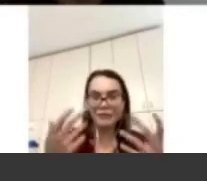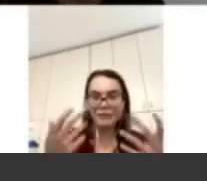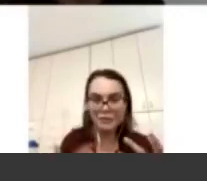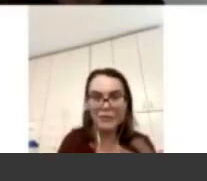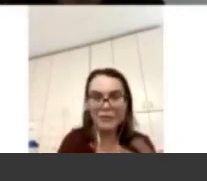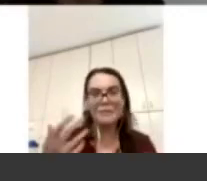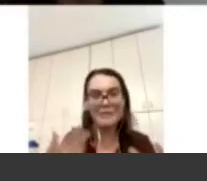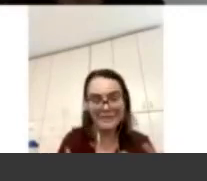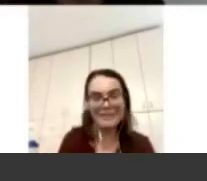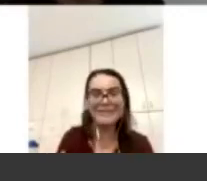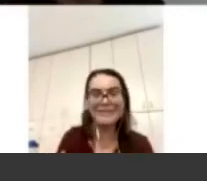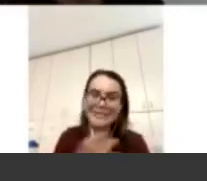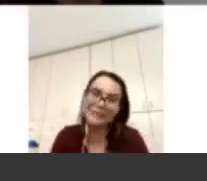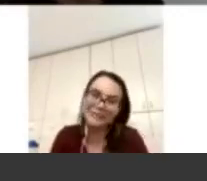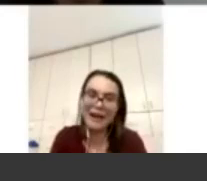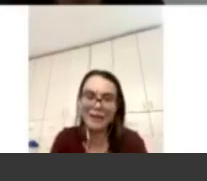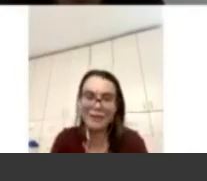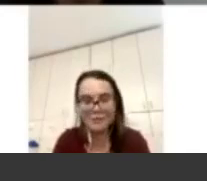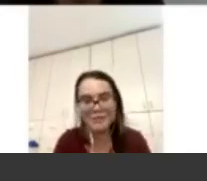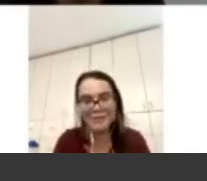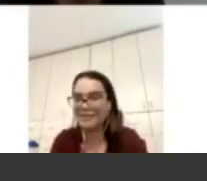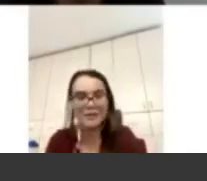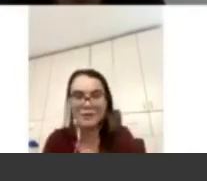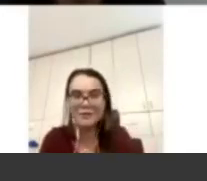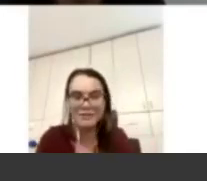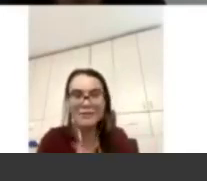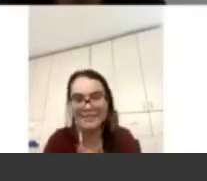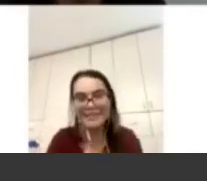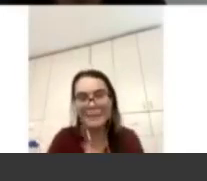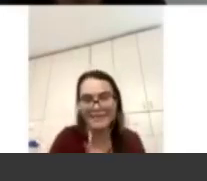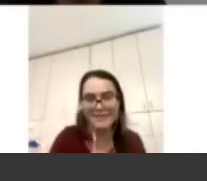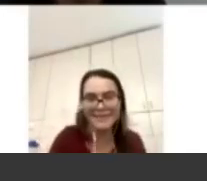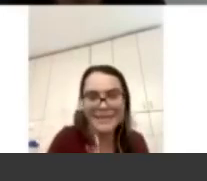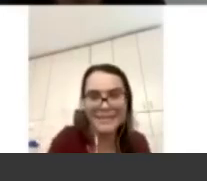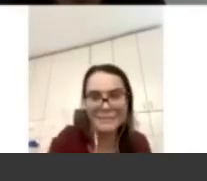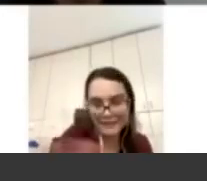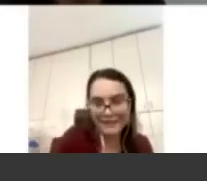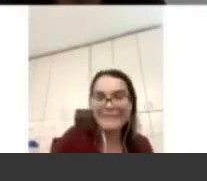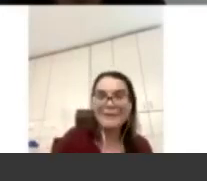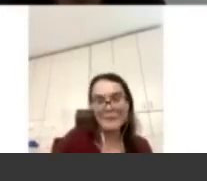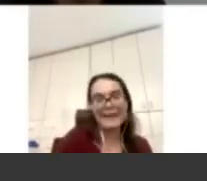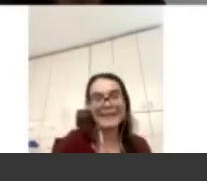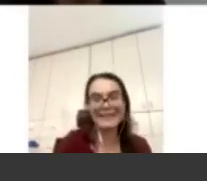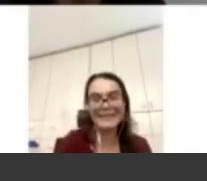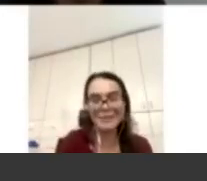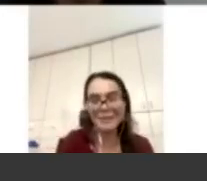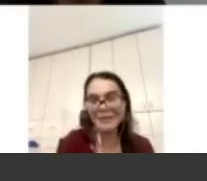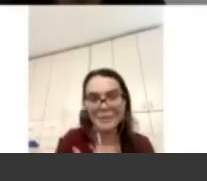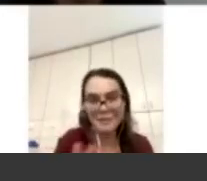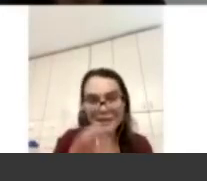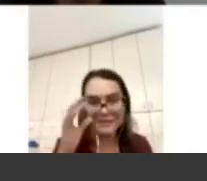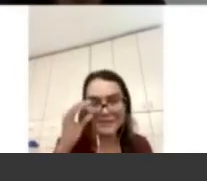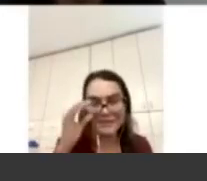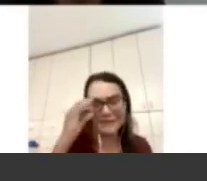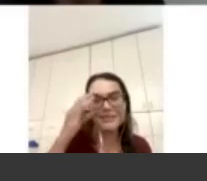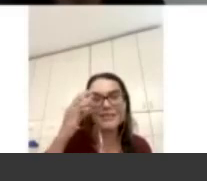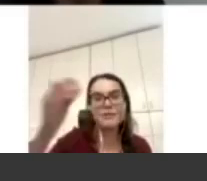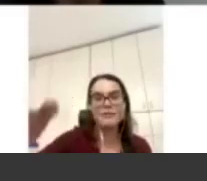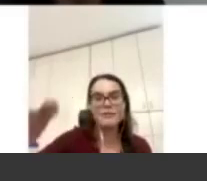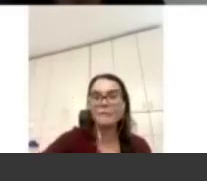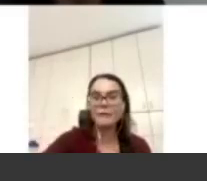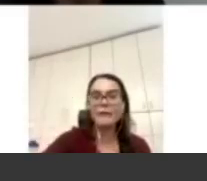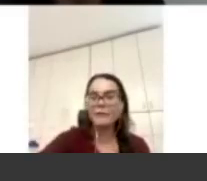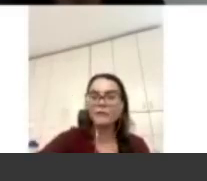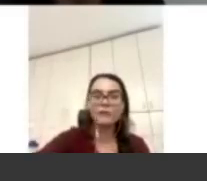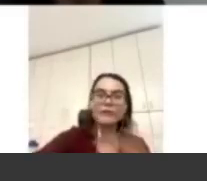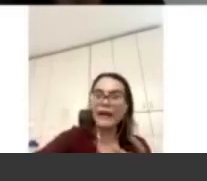direcionada com feições e pacientes que são da África do Sul. A gente ainda não conseguiu fazer a adaptação da sala de espera para a realidade do Brasil. Esperamos que em breve a